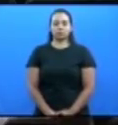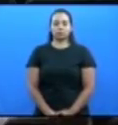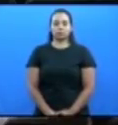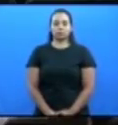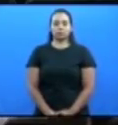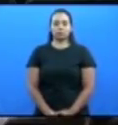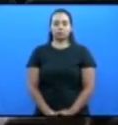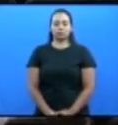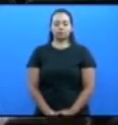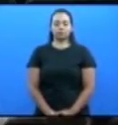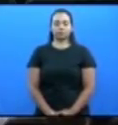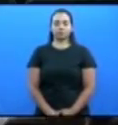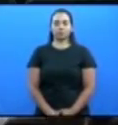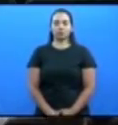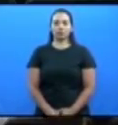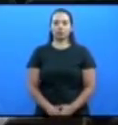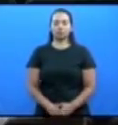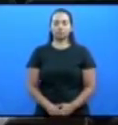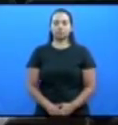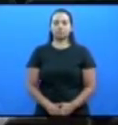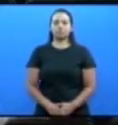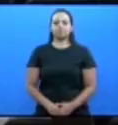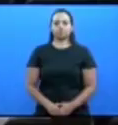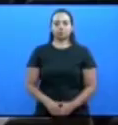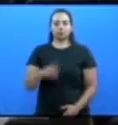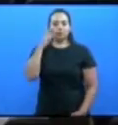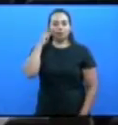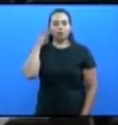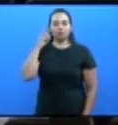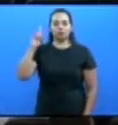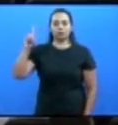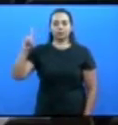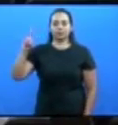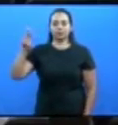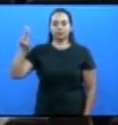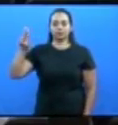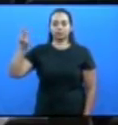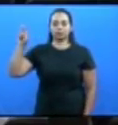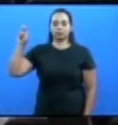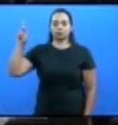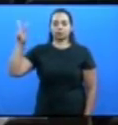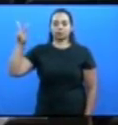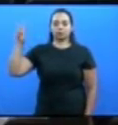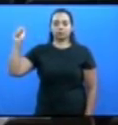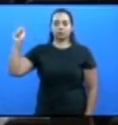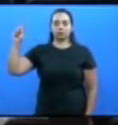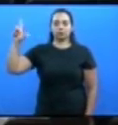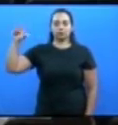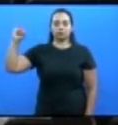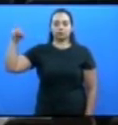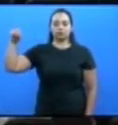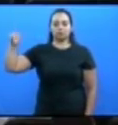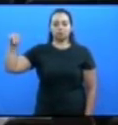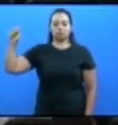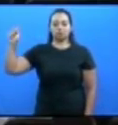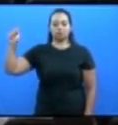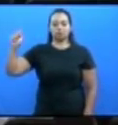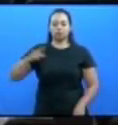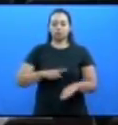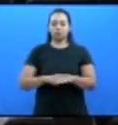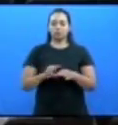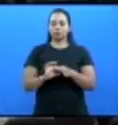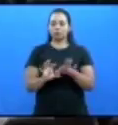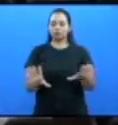Concluiu. Portanto, consultamos a vereadora Durvalina Garcia, que tem 9 minutos e 30 de reserva de tempo.